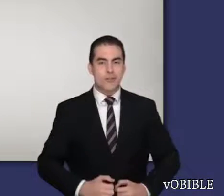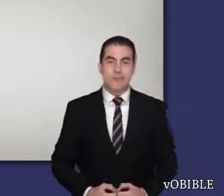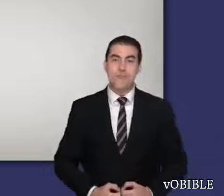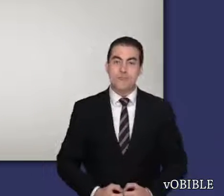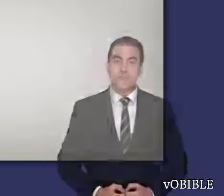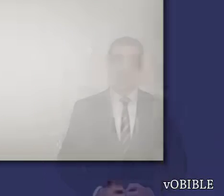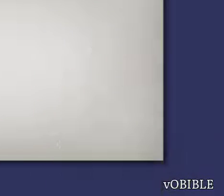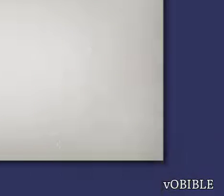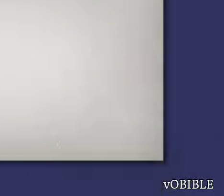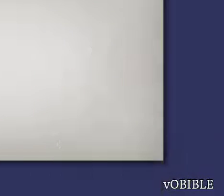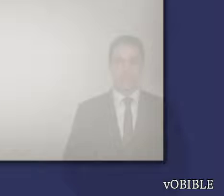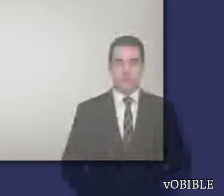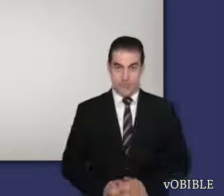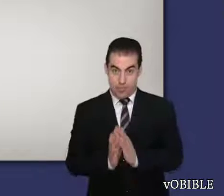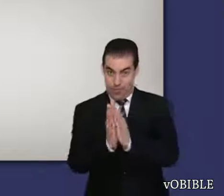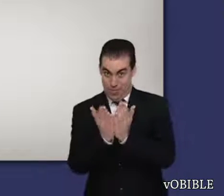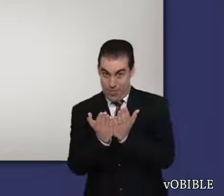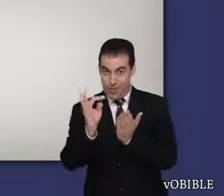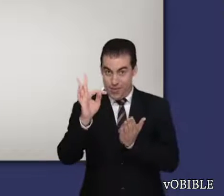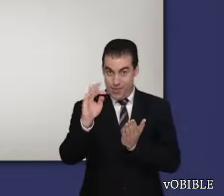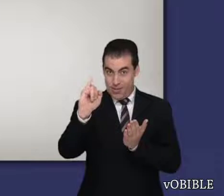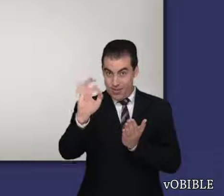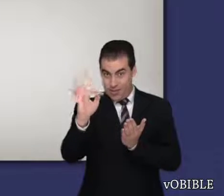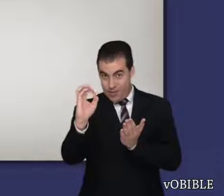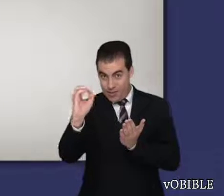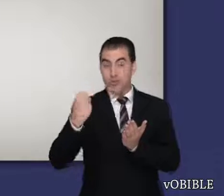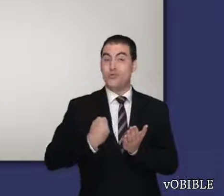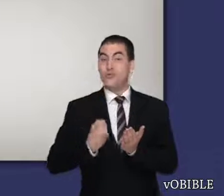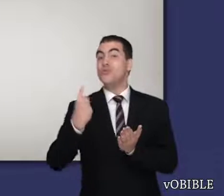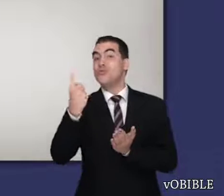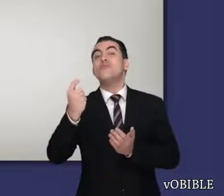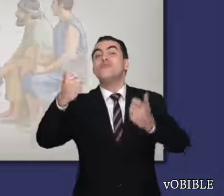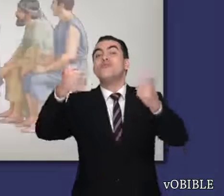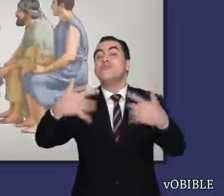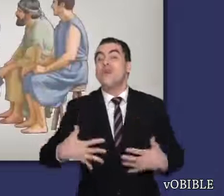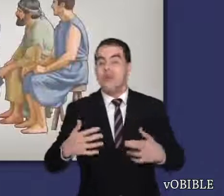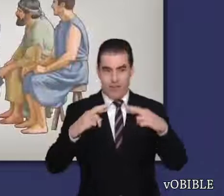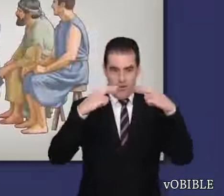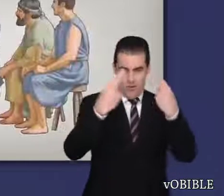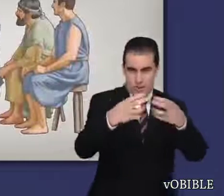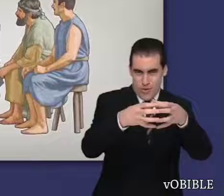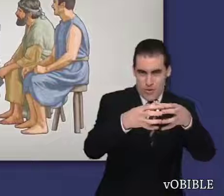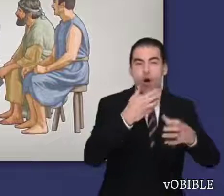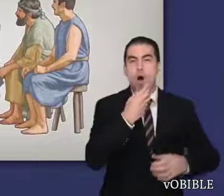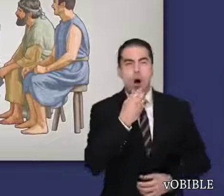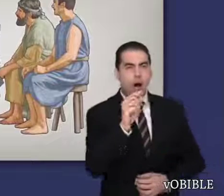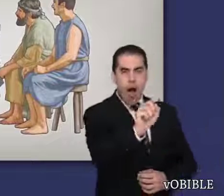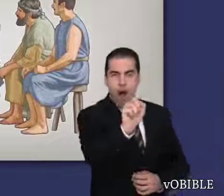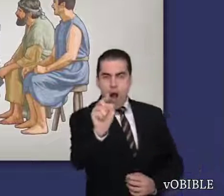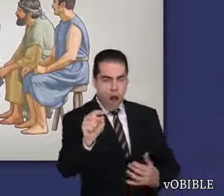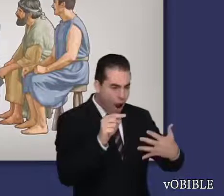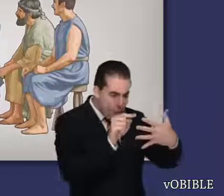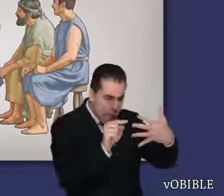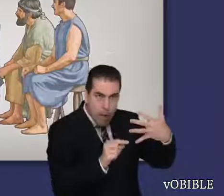A carta a Tito tem 3 capítulos. O capítulo 1 mostra as qualidades que um irmão precisa ter para